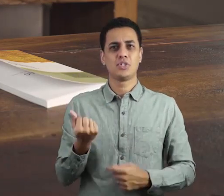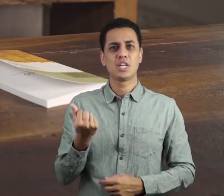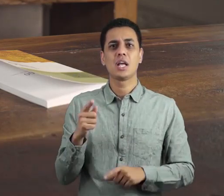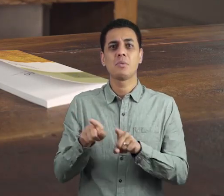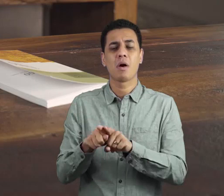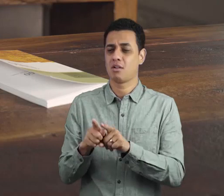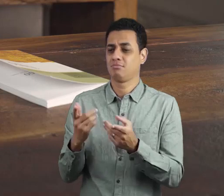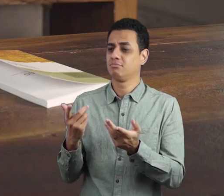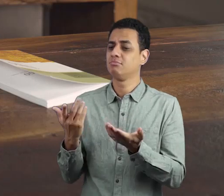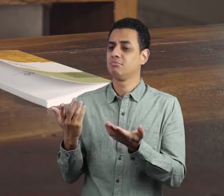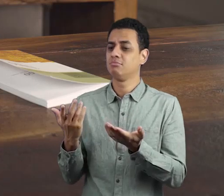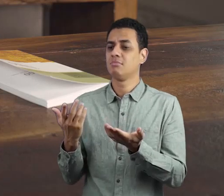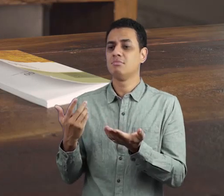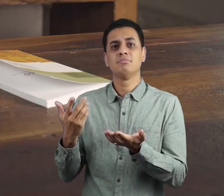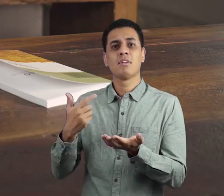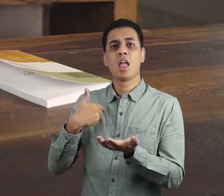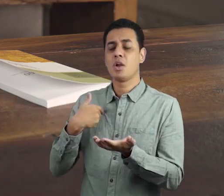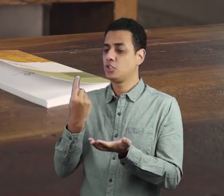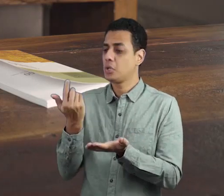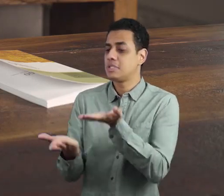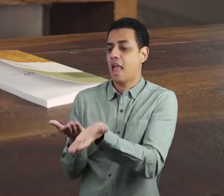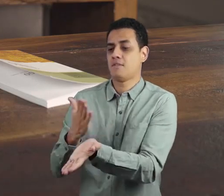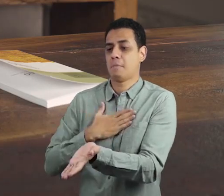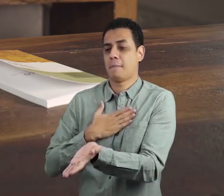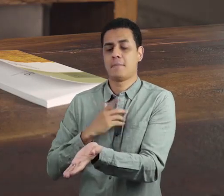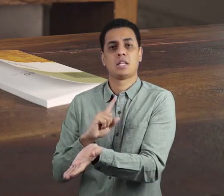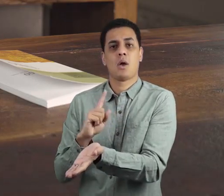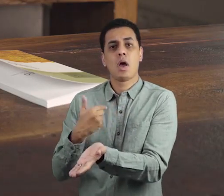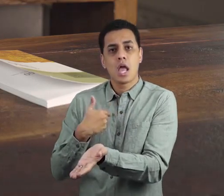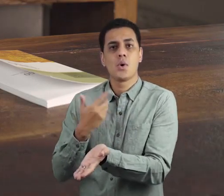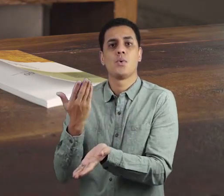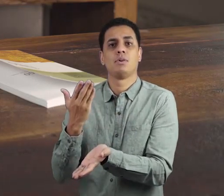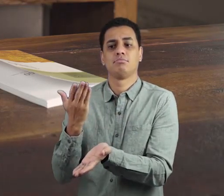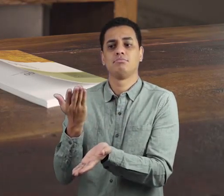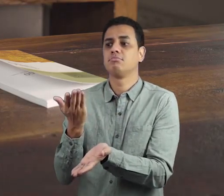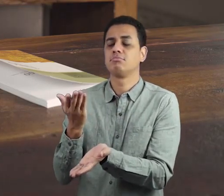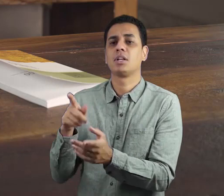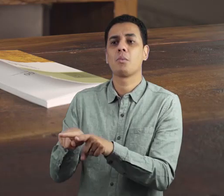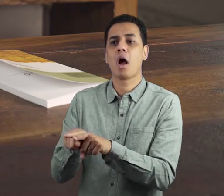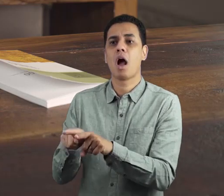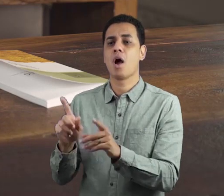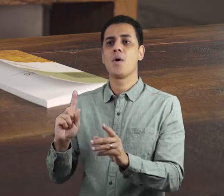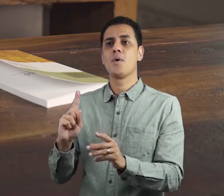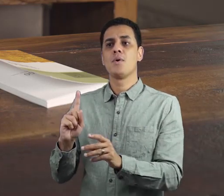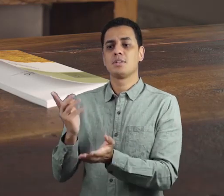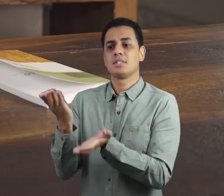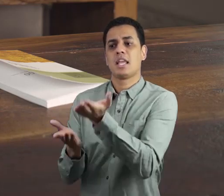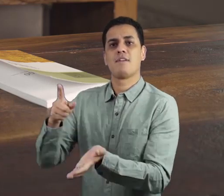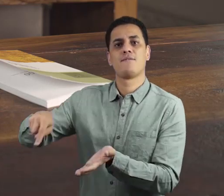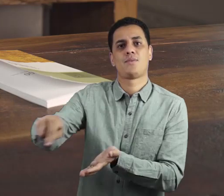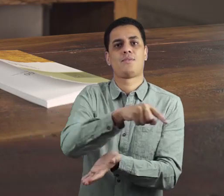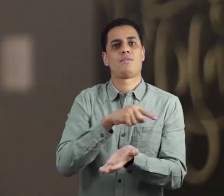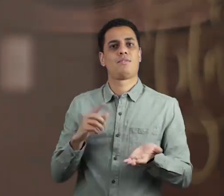dinheiro seu servo. E eu preciso dizer isso, que o dinheiro como senhor, ele é um péssimo senhor, porque ele é destrutivo. O texto